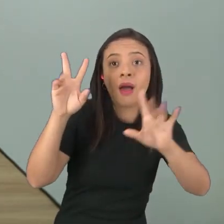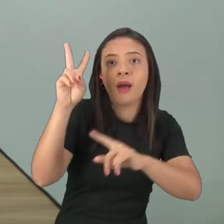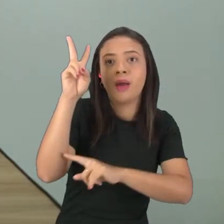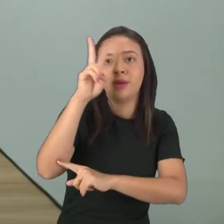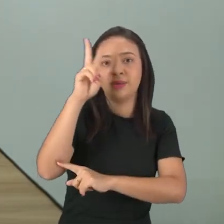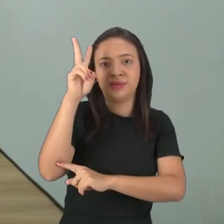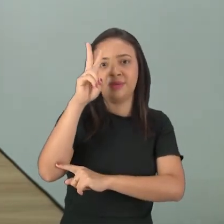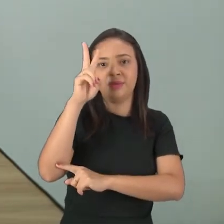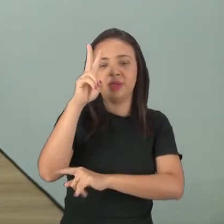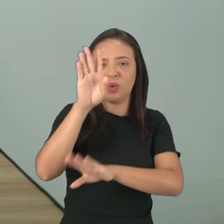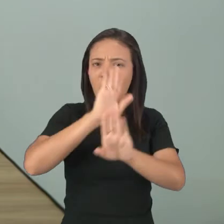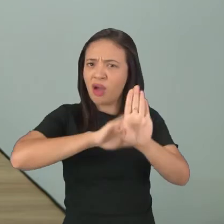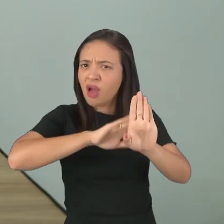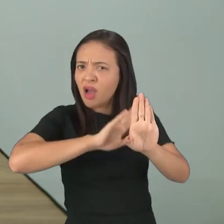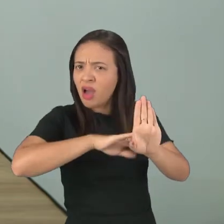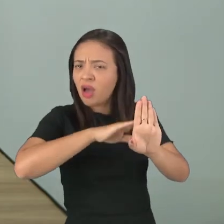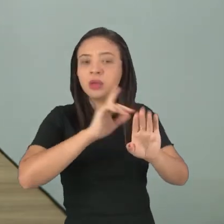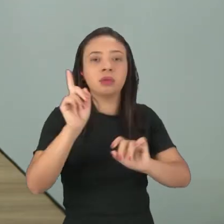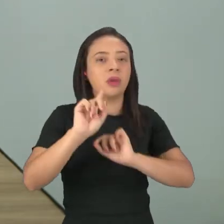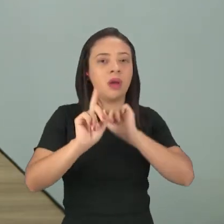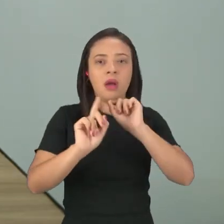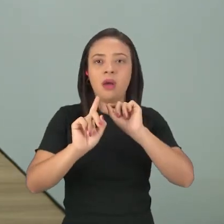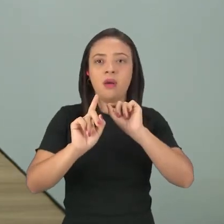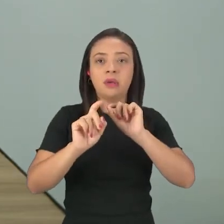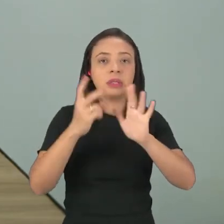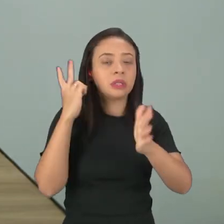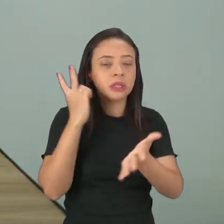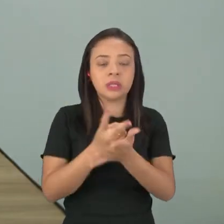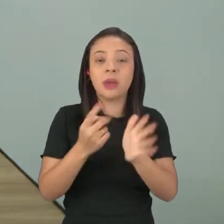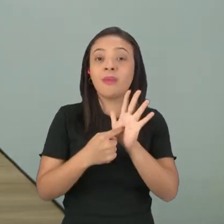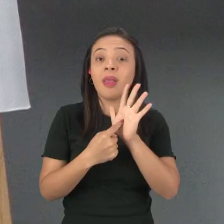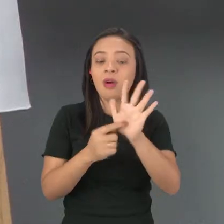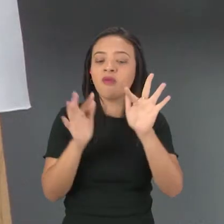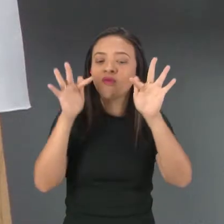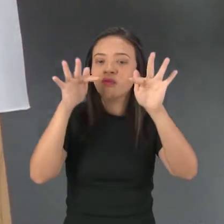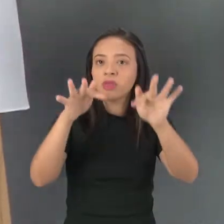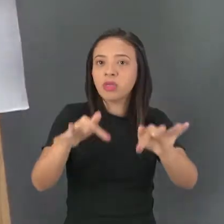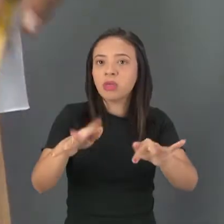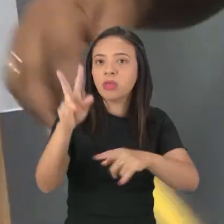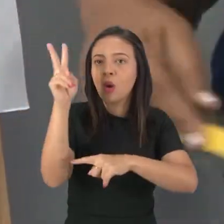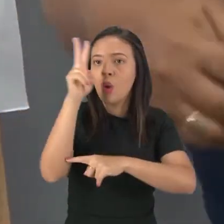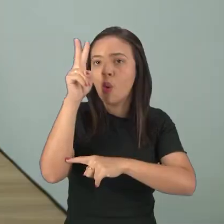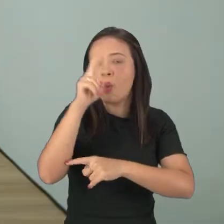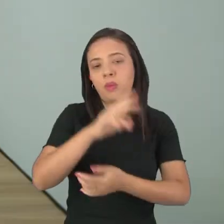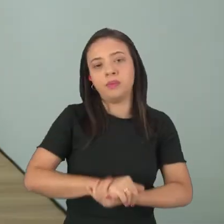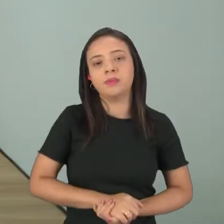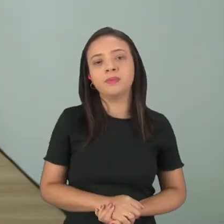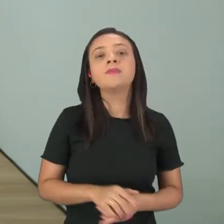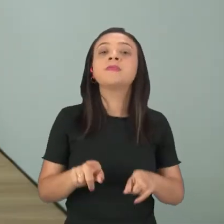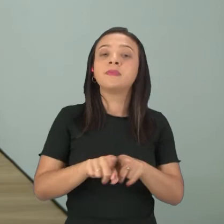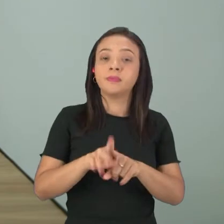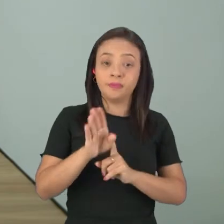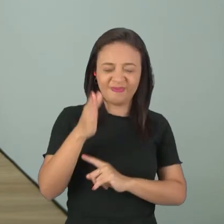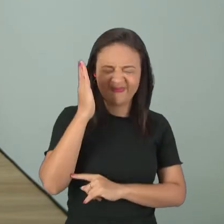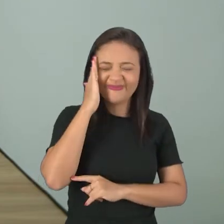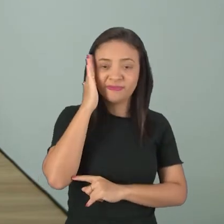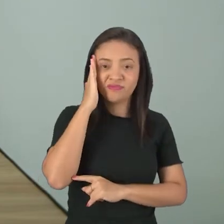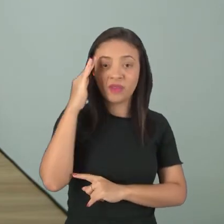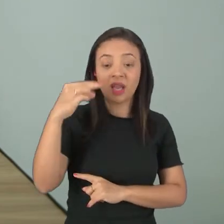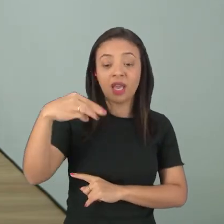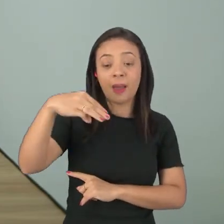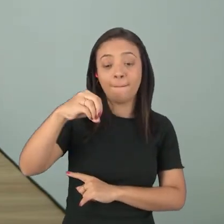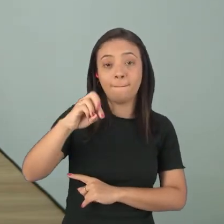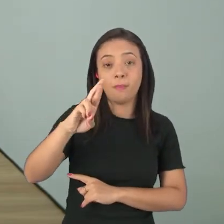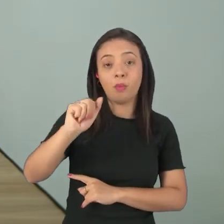ela não está oculta não é ela aparece no final moral da história nós já sabemos que